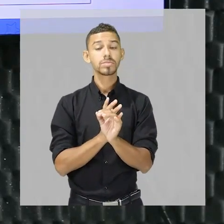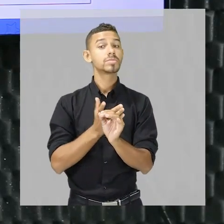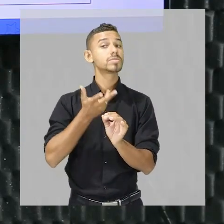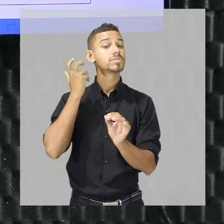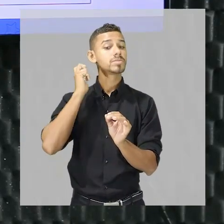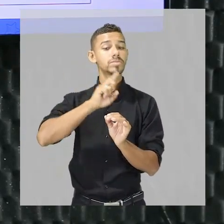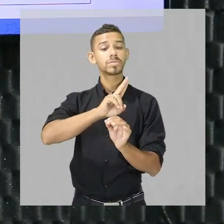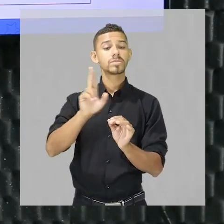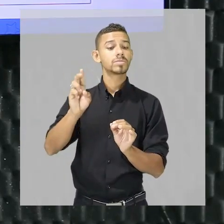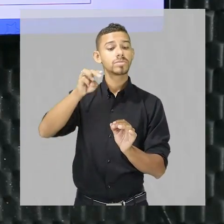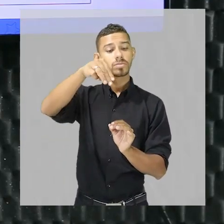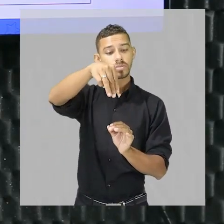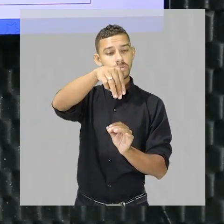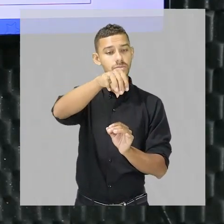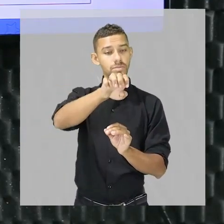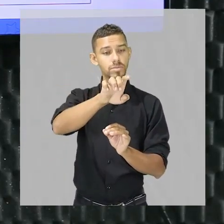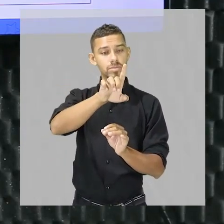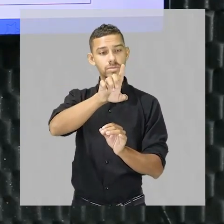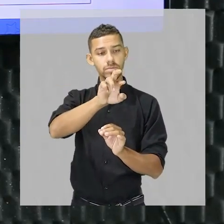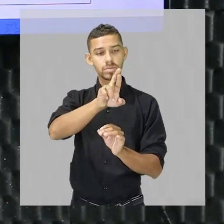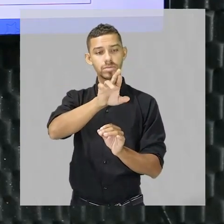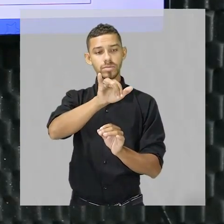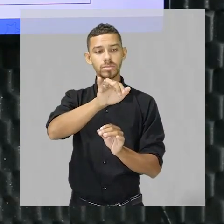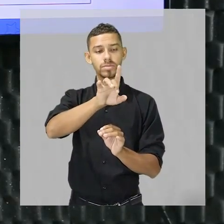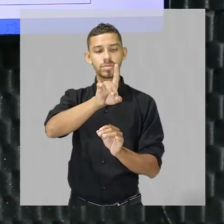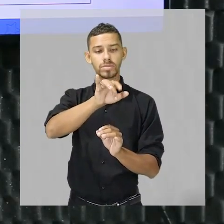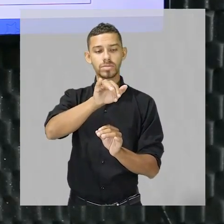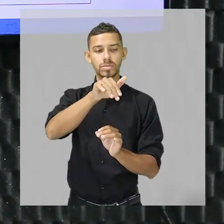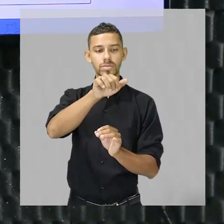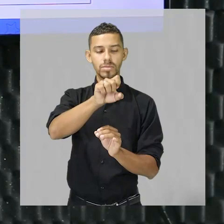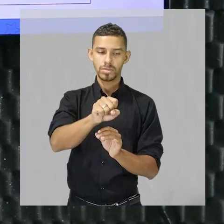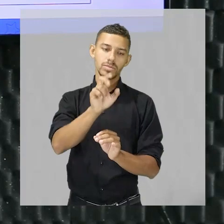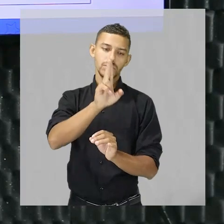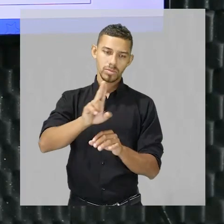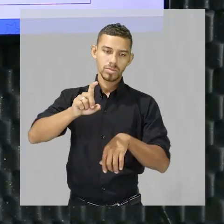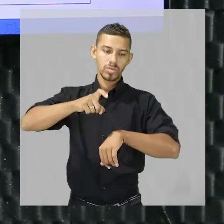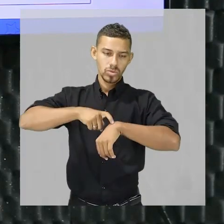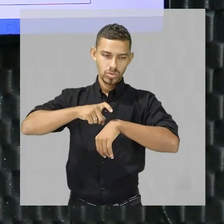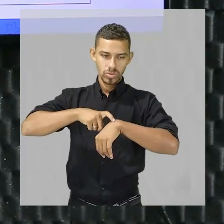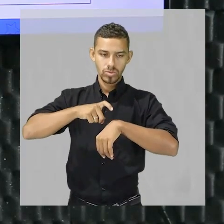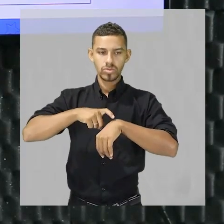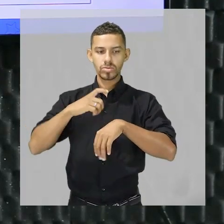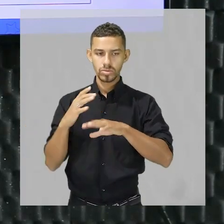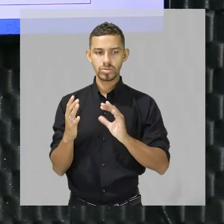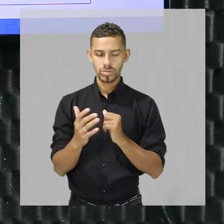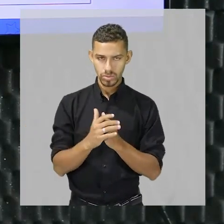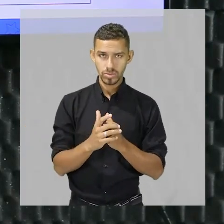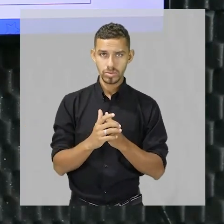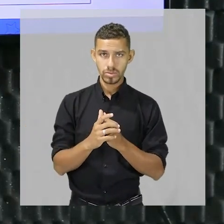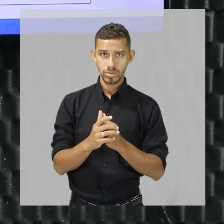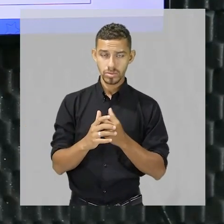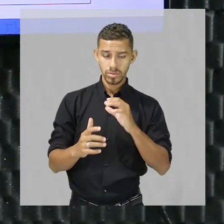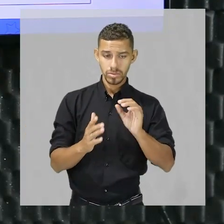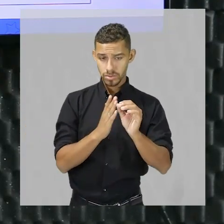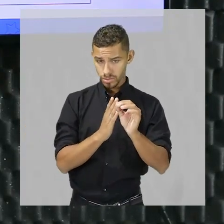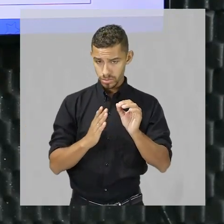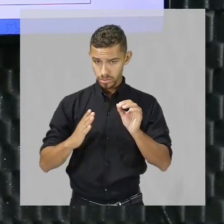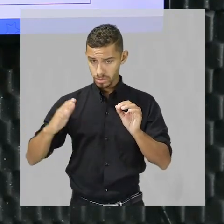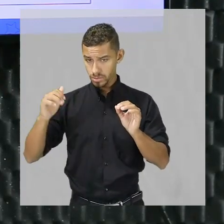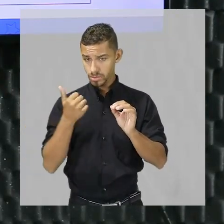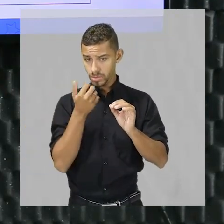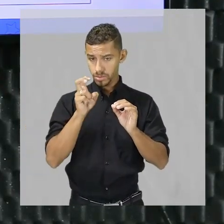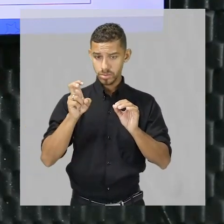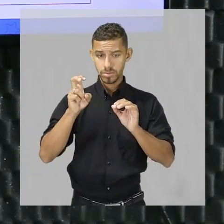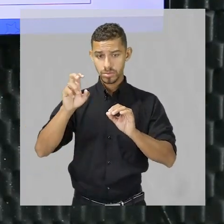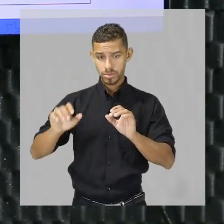chamados meridianos. Esses sim são utilizados aí para os fusos horários, né? A cada 15 graus de variação varia-se 1 hora, ou